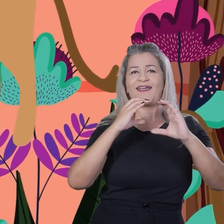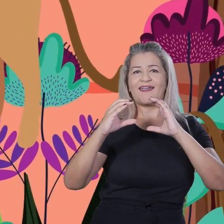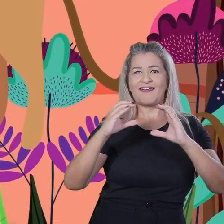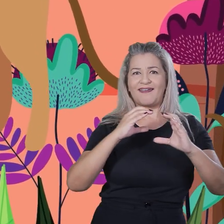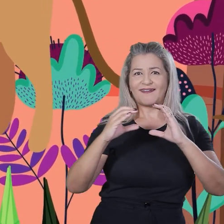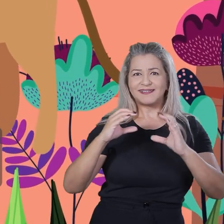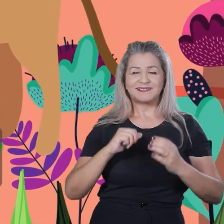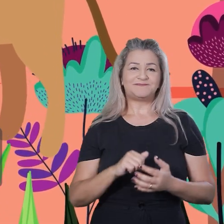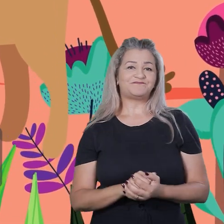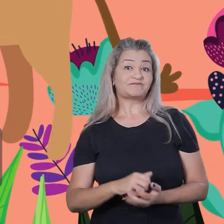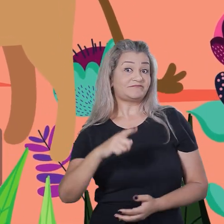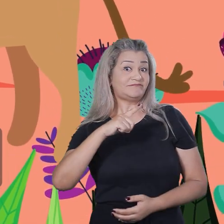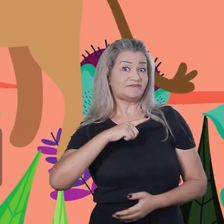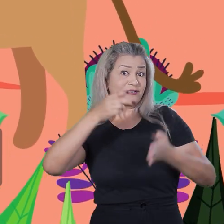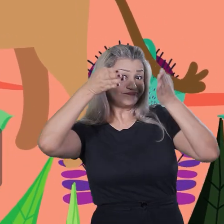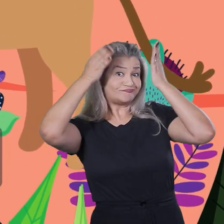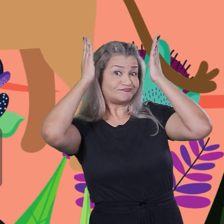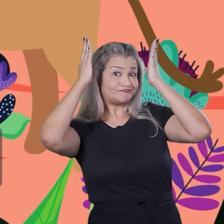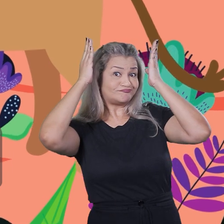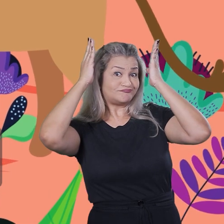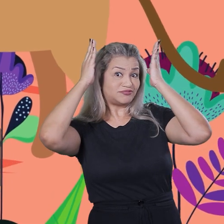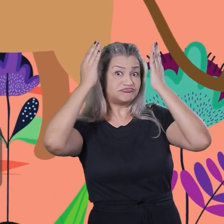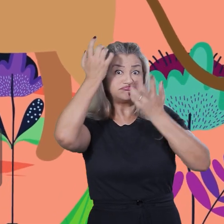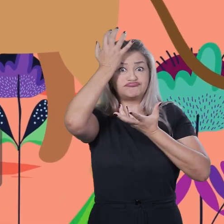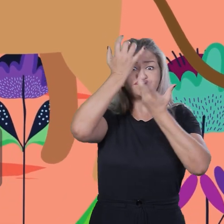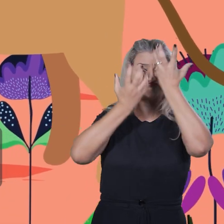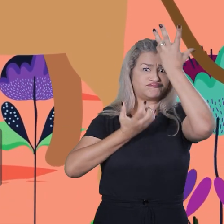Mula sem cabeça. Animal que tem o